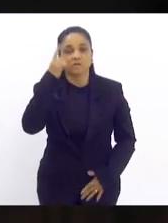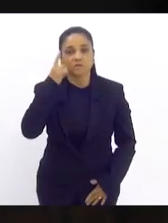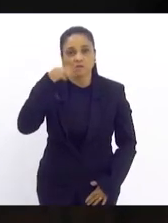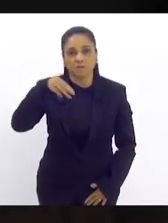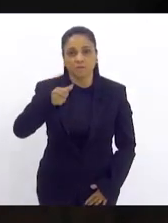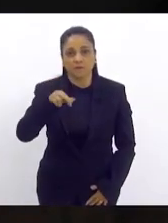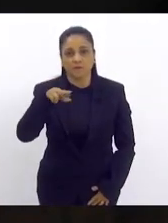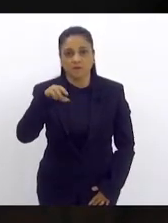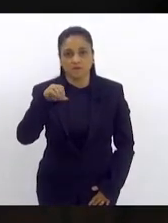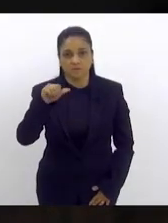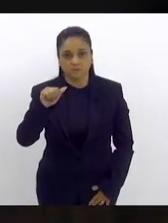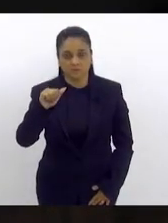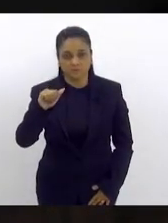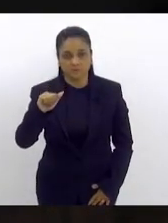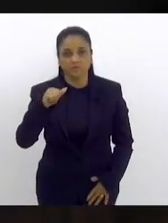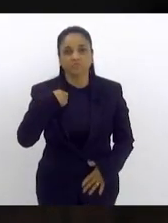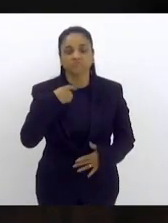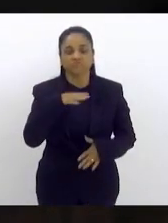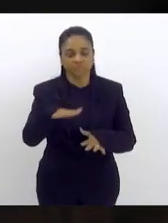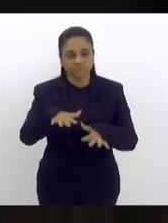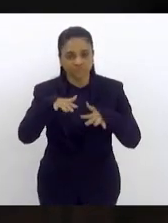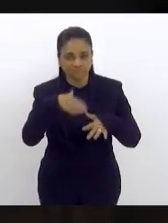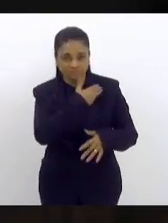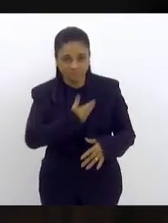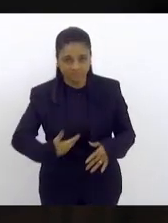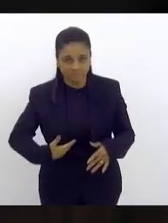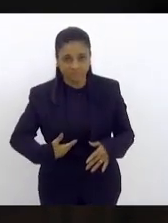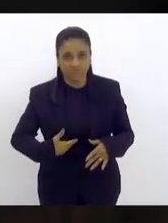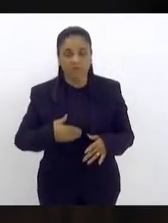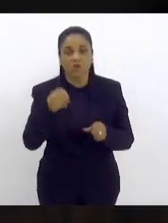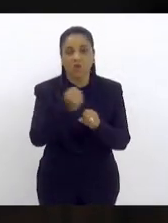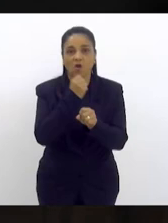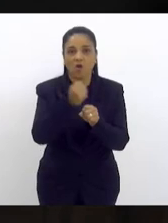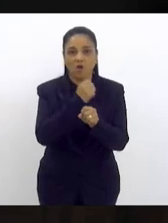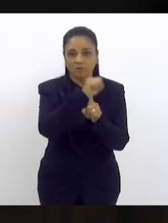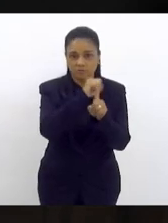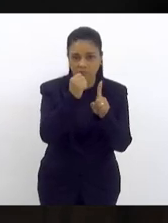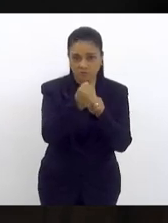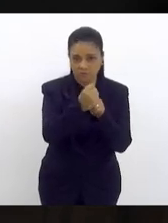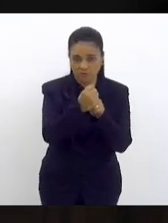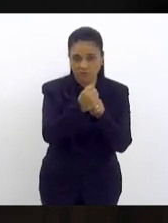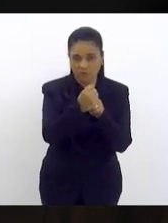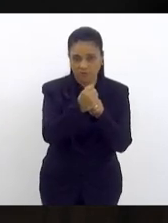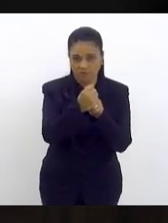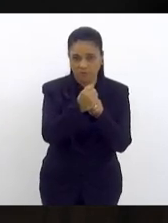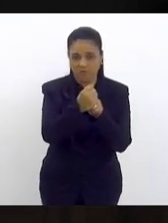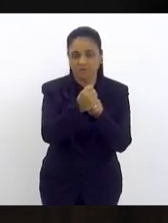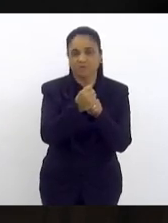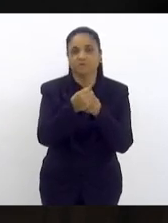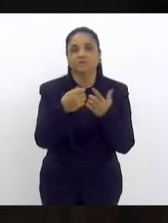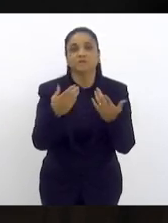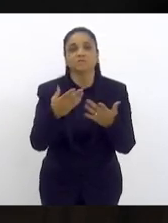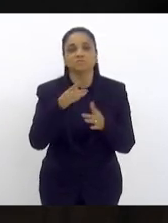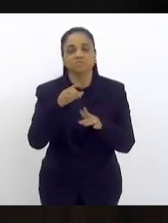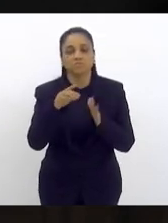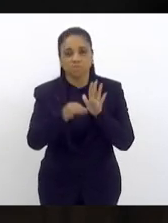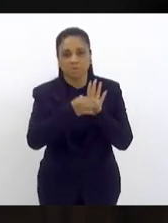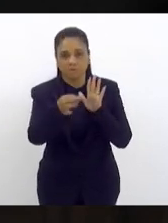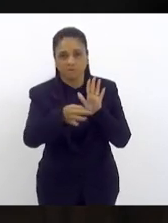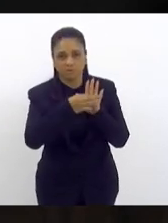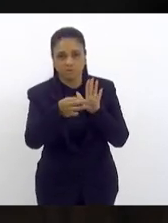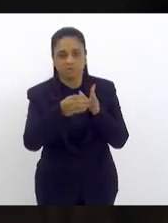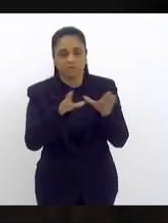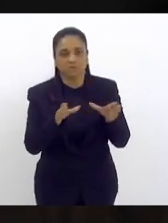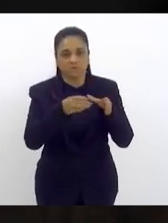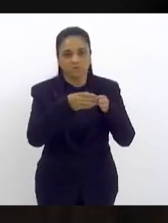que considera de utilidade pública Associação obra social bem comum pareceres das comissões Constituição